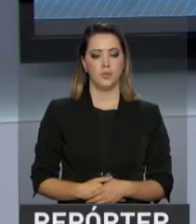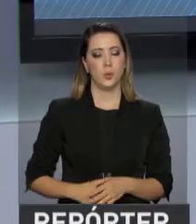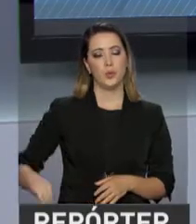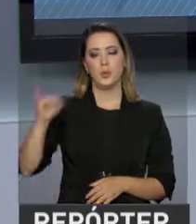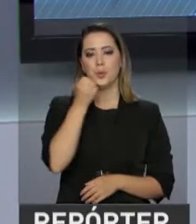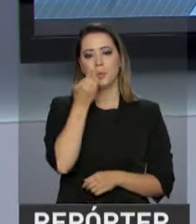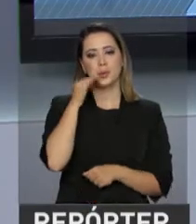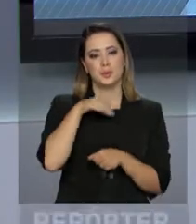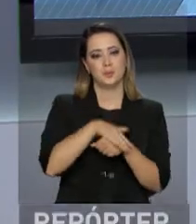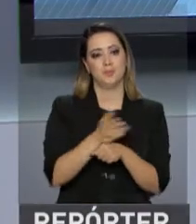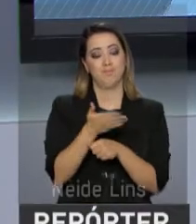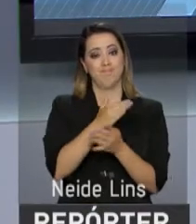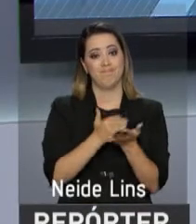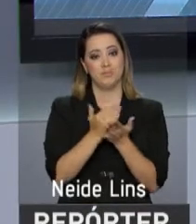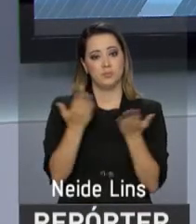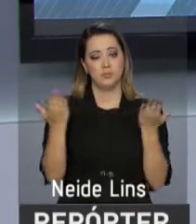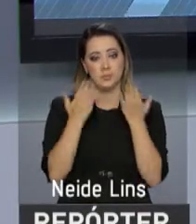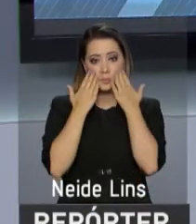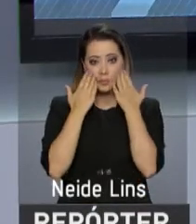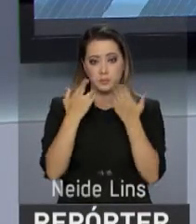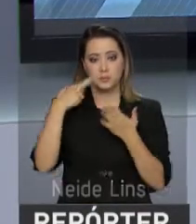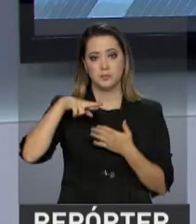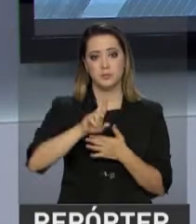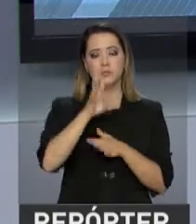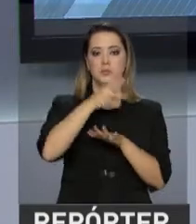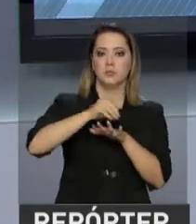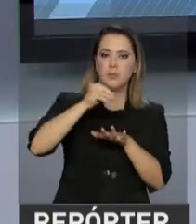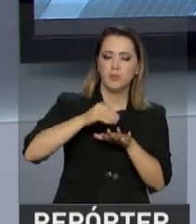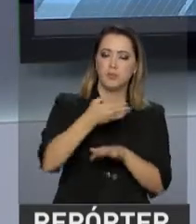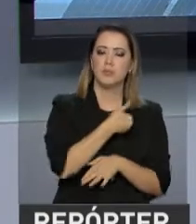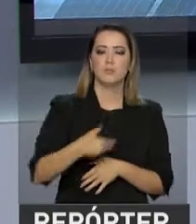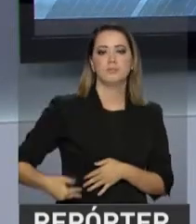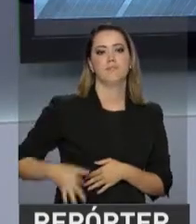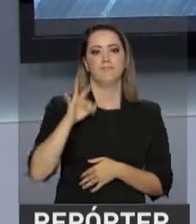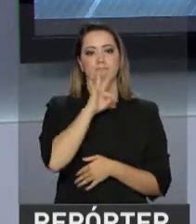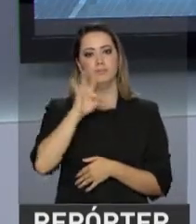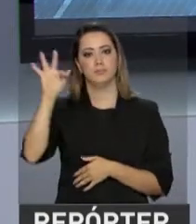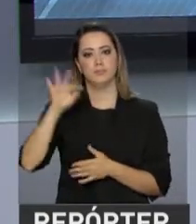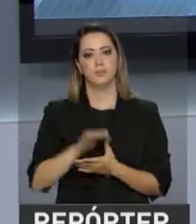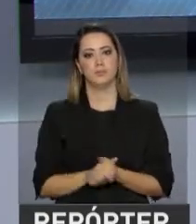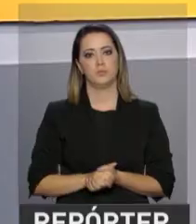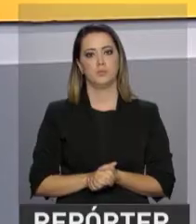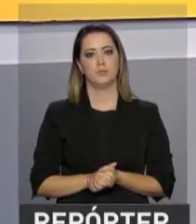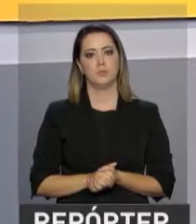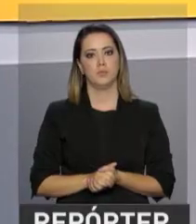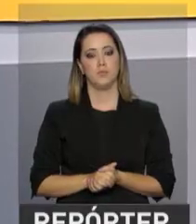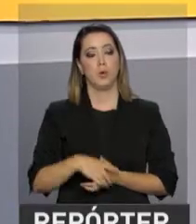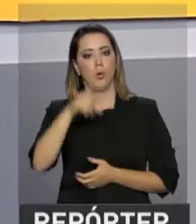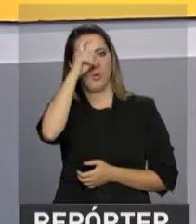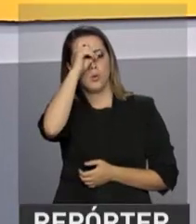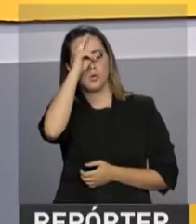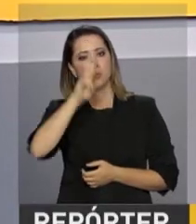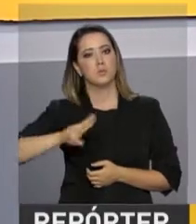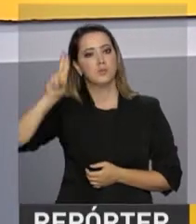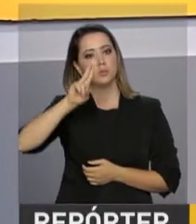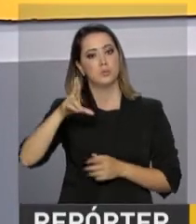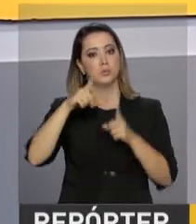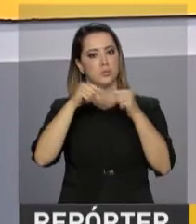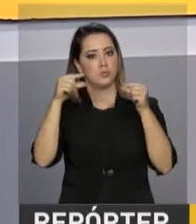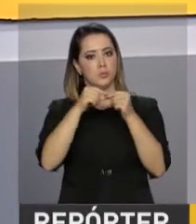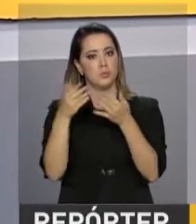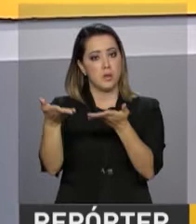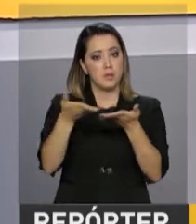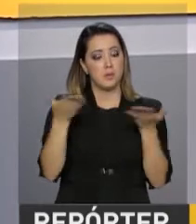Olá, boa noite. Começa agora o Repórter NBR com as notícias do governo federal. O Hospital Universitário de